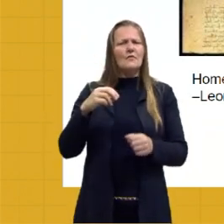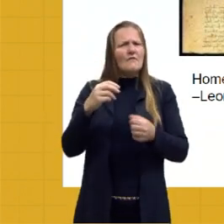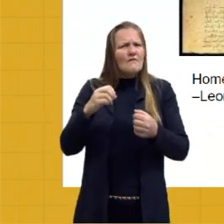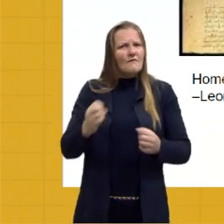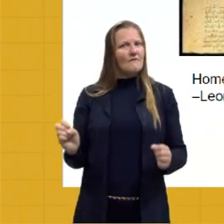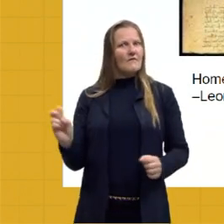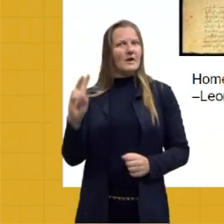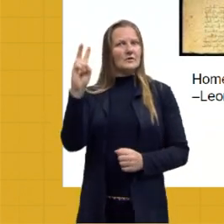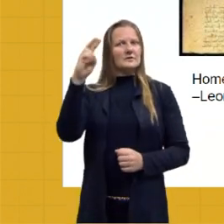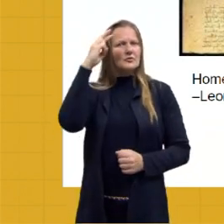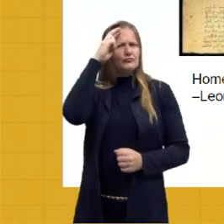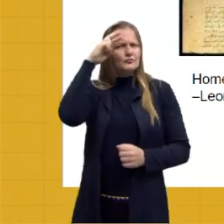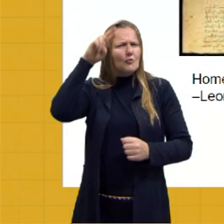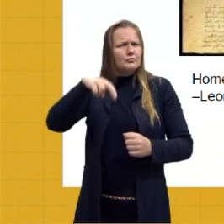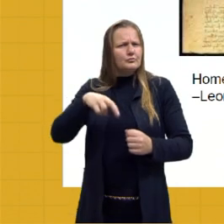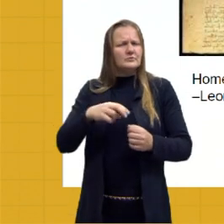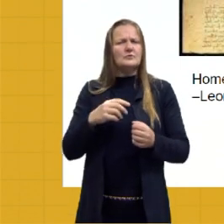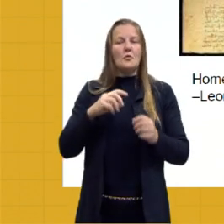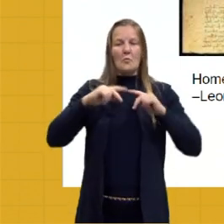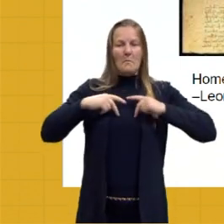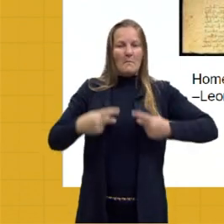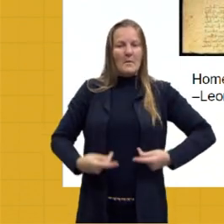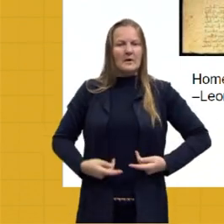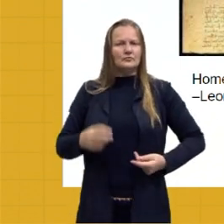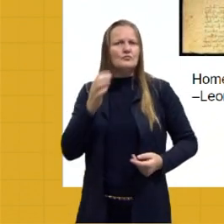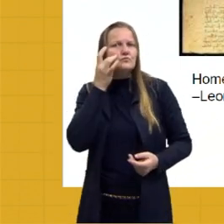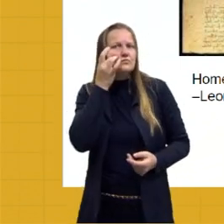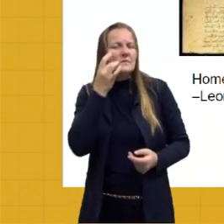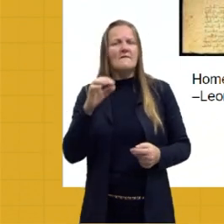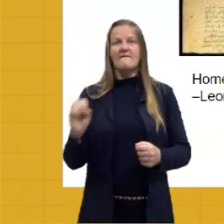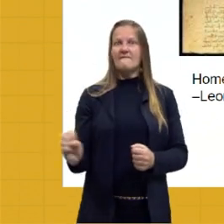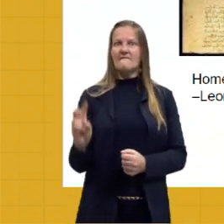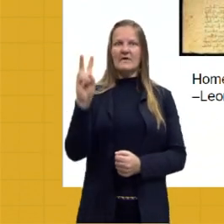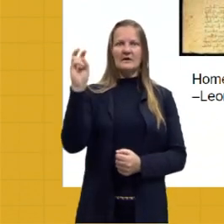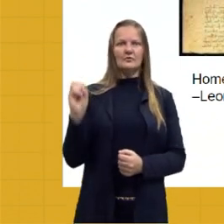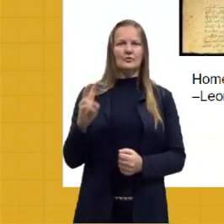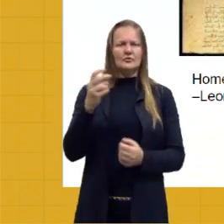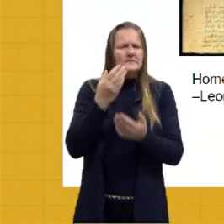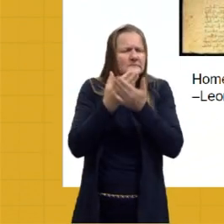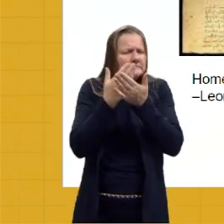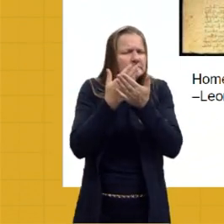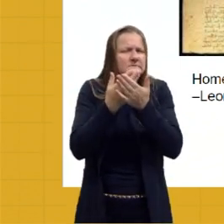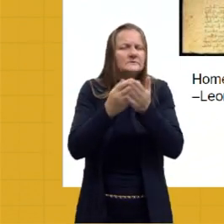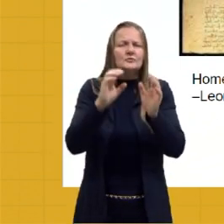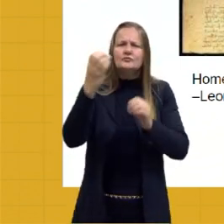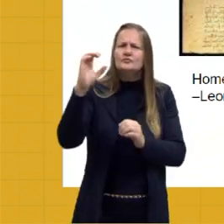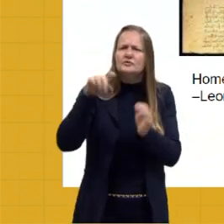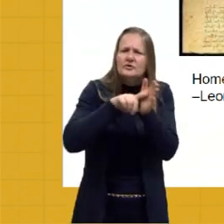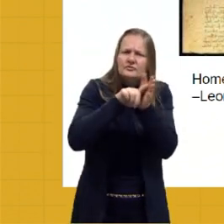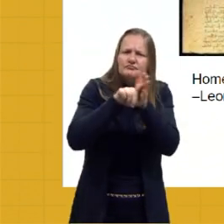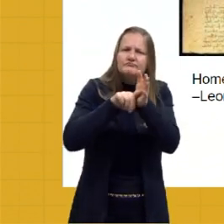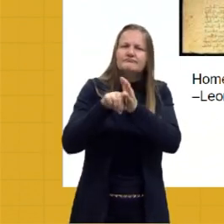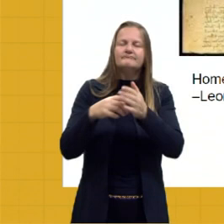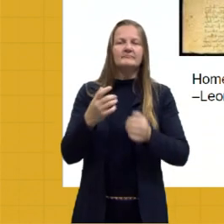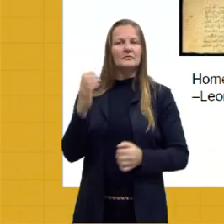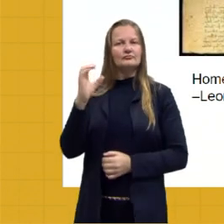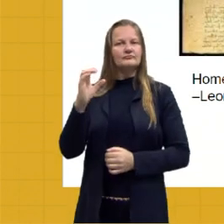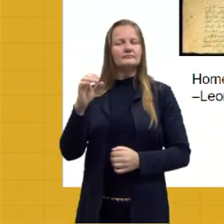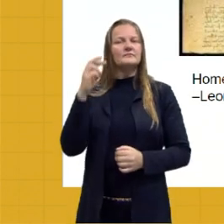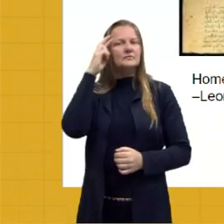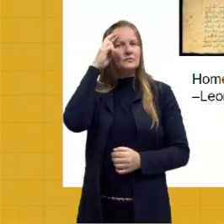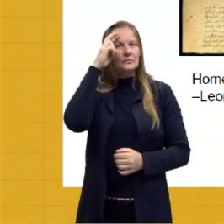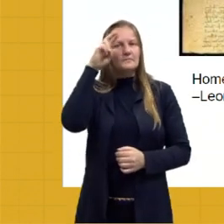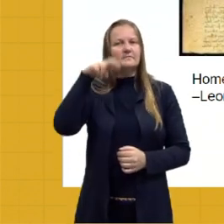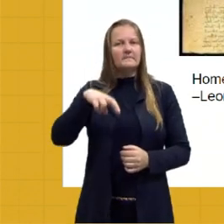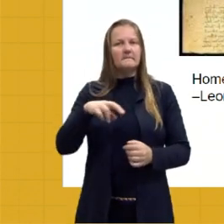que valoriza o ser humano né o homem o estudo não é assim e nós temos o